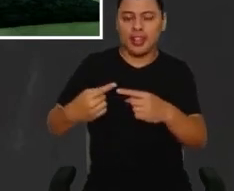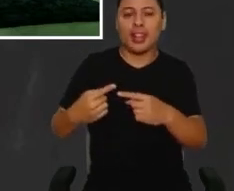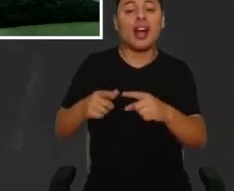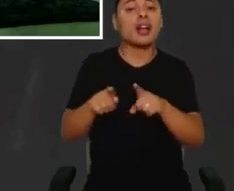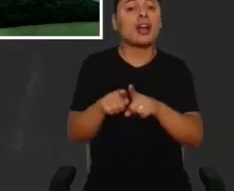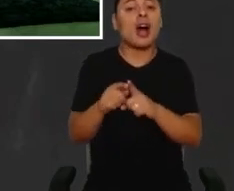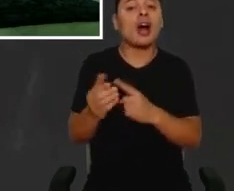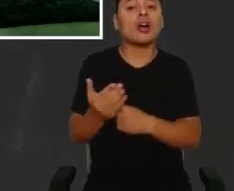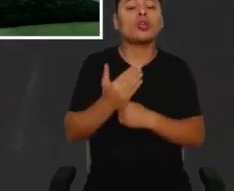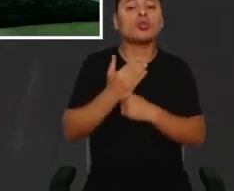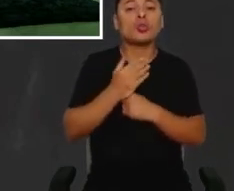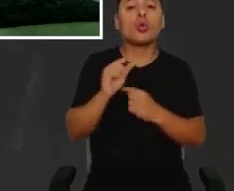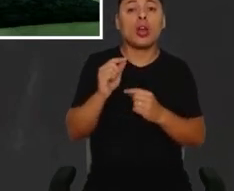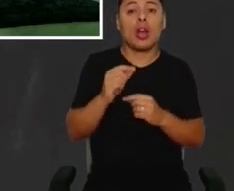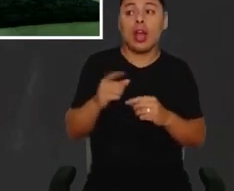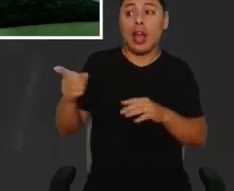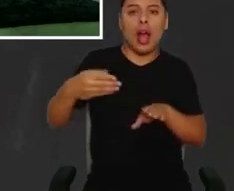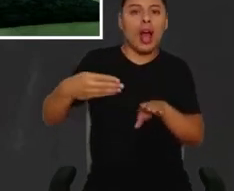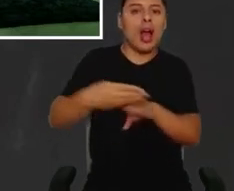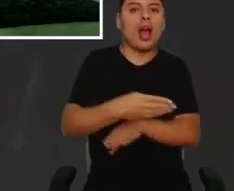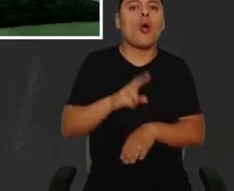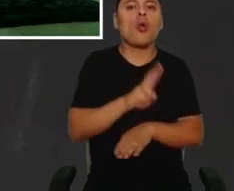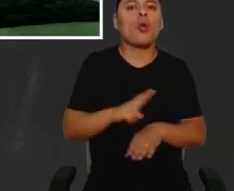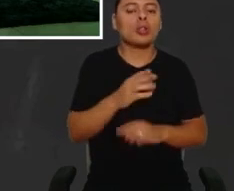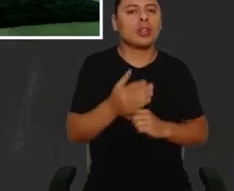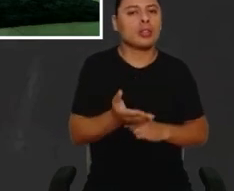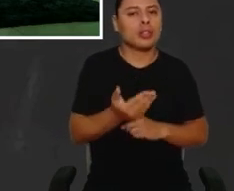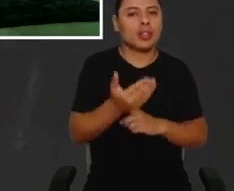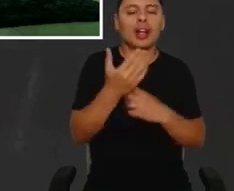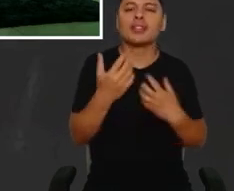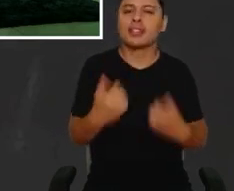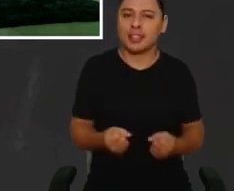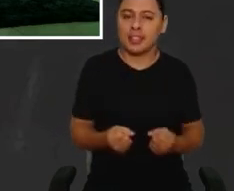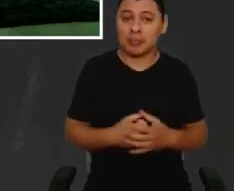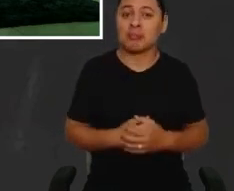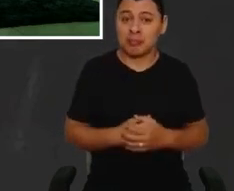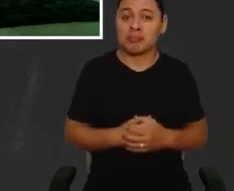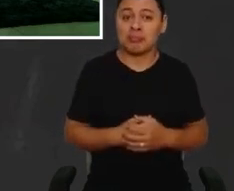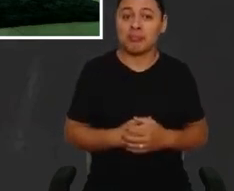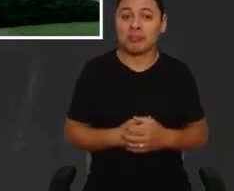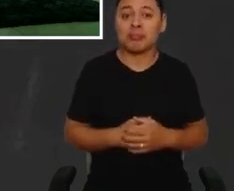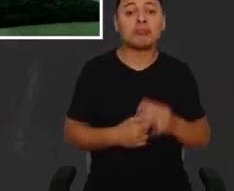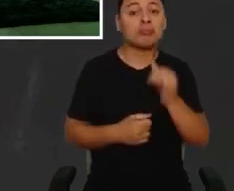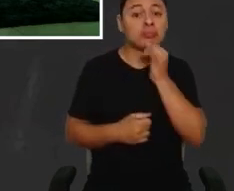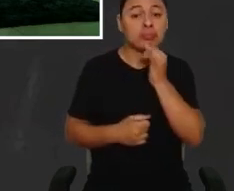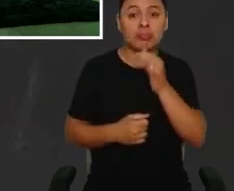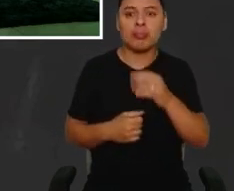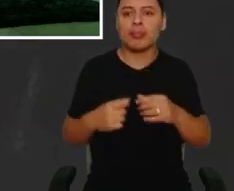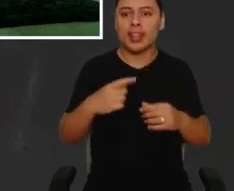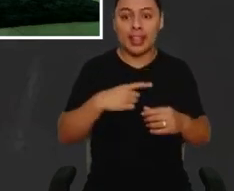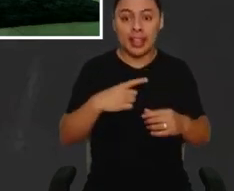no acesso à tecnologia. Por exemplo, hoje a gente tem os cooperados,